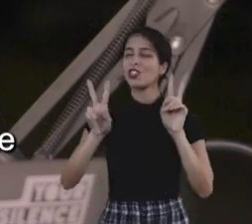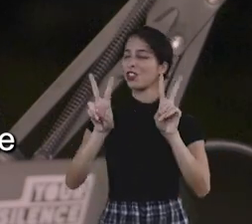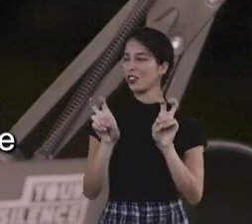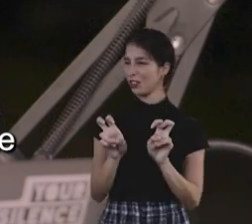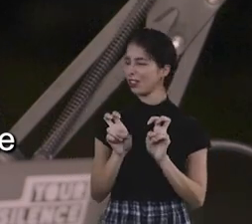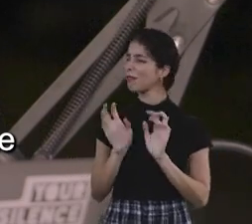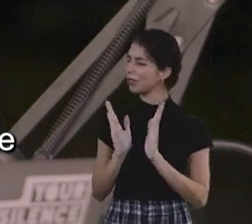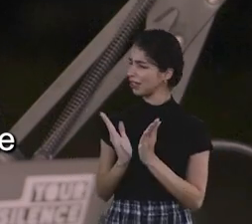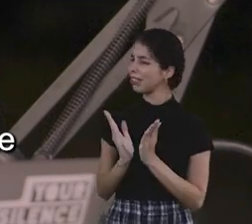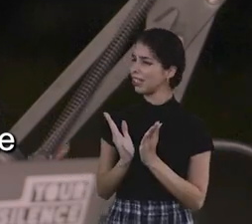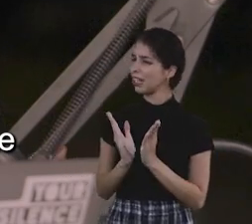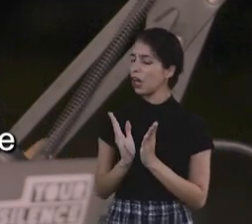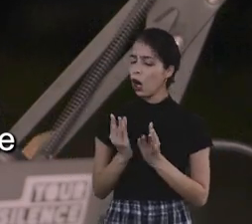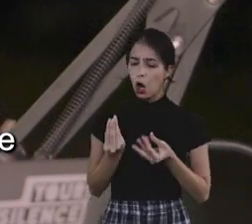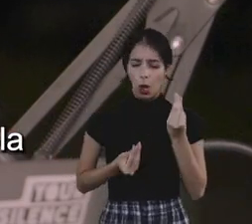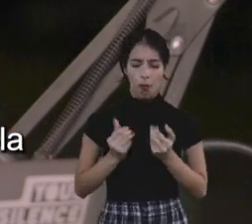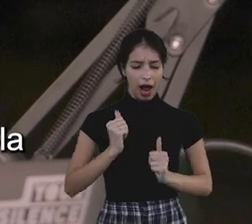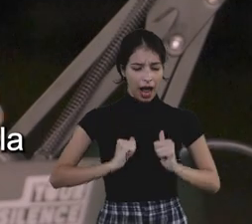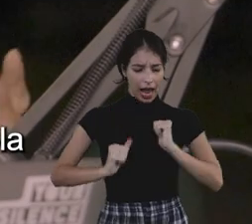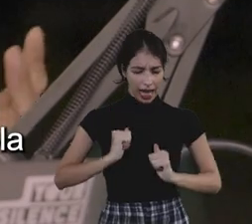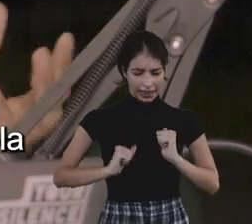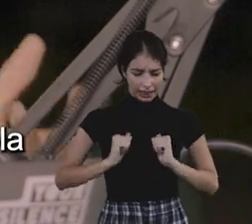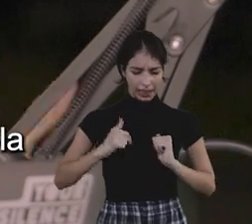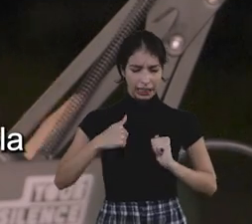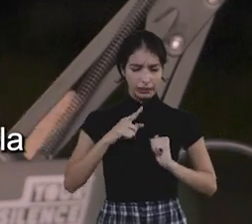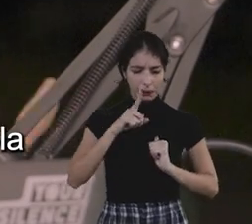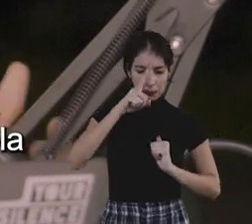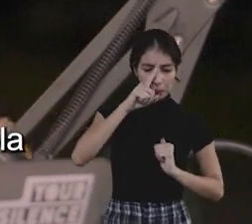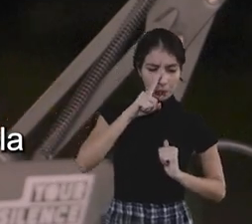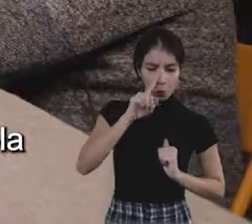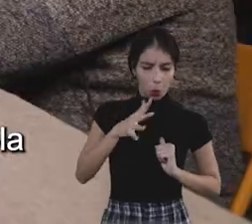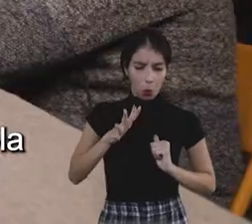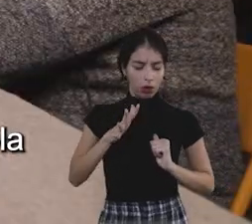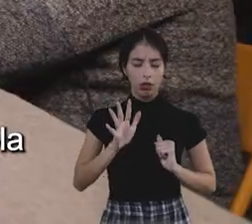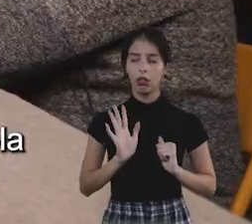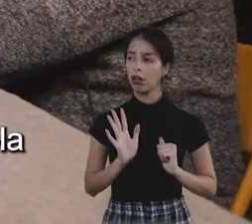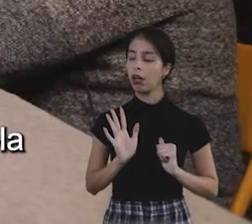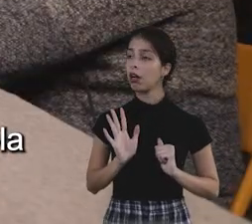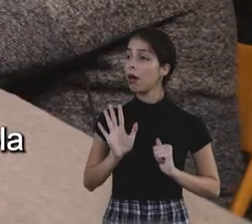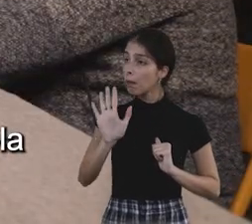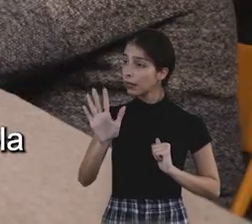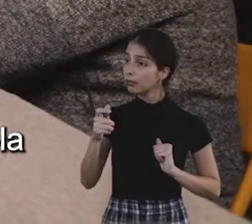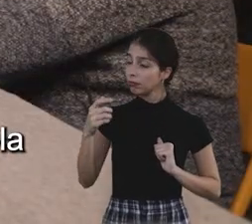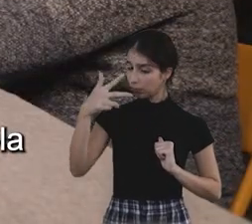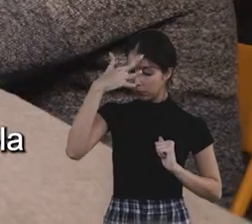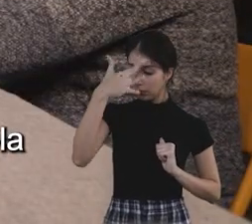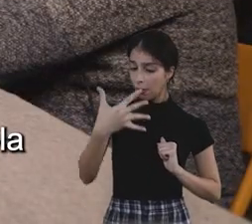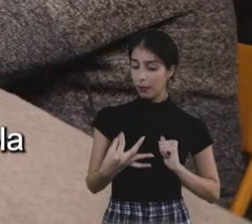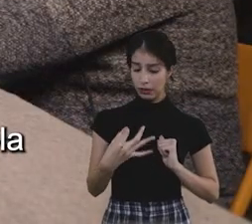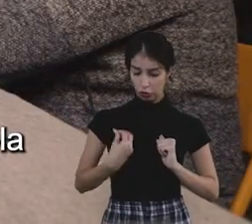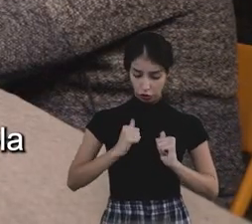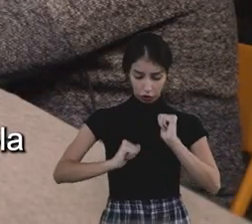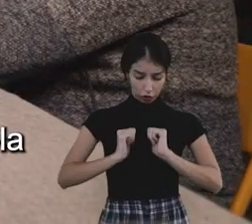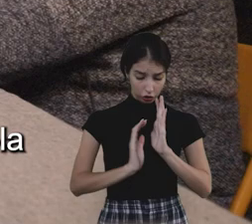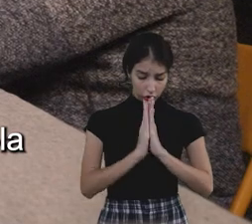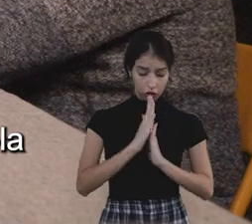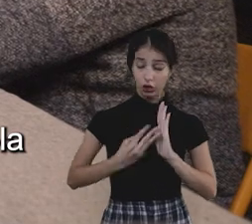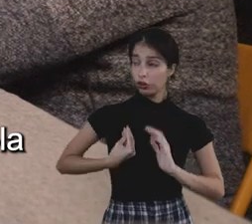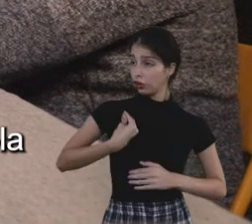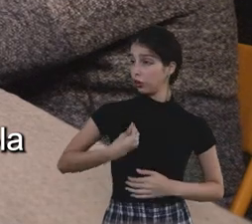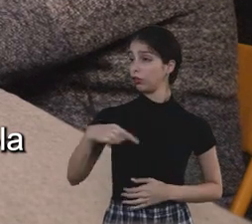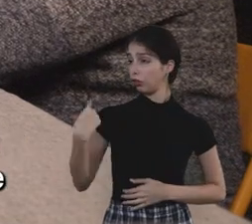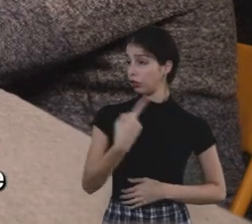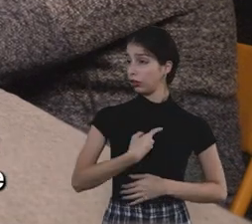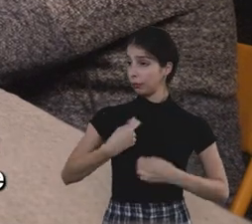de uma forma mais livre de uma forma menos nociva mas compreendê-la como algo que está entre nós